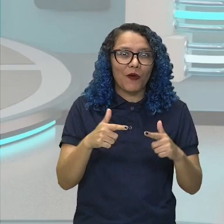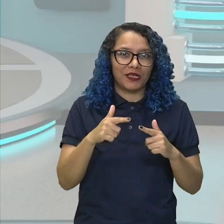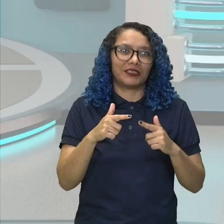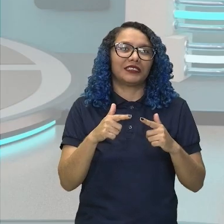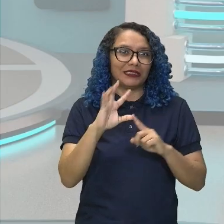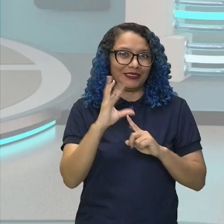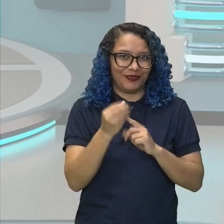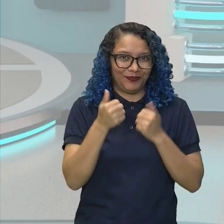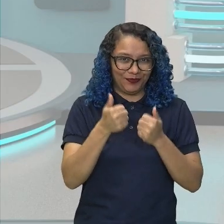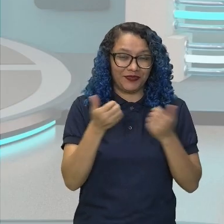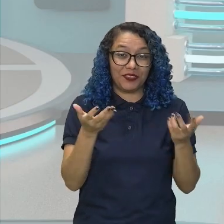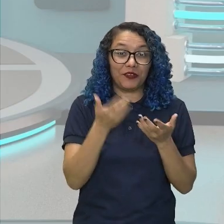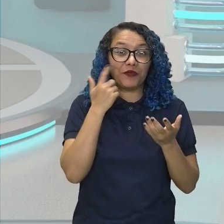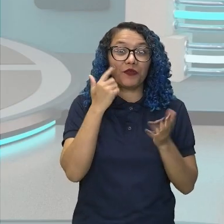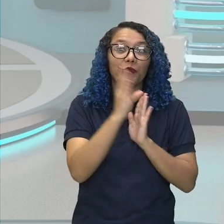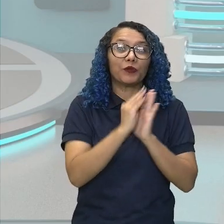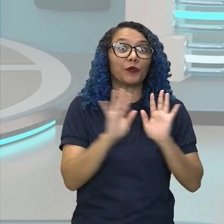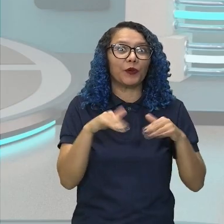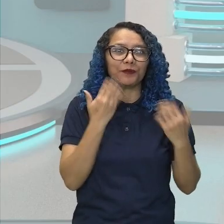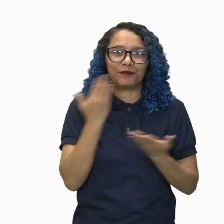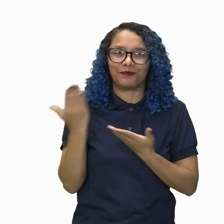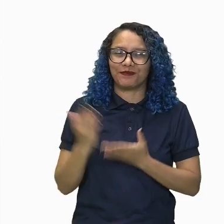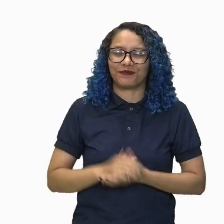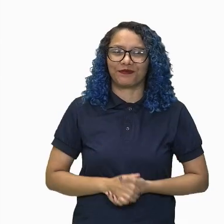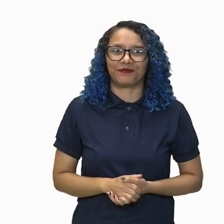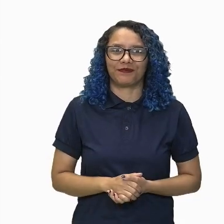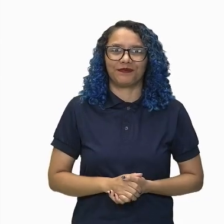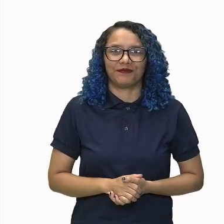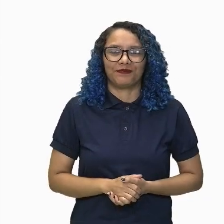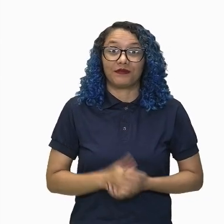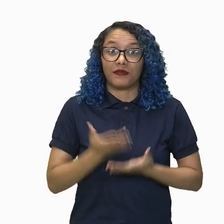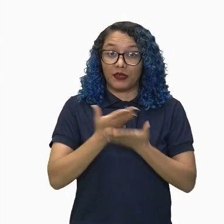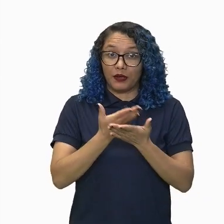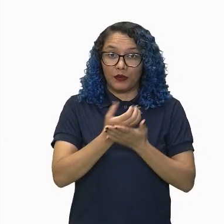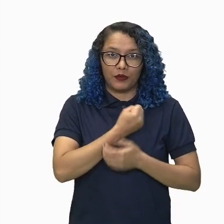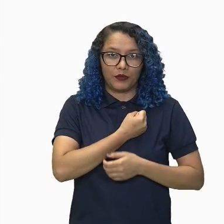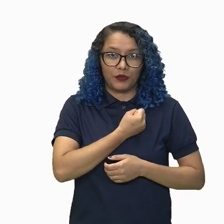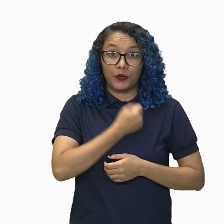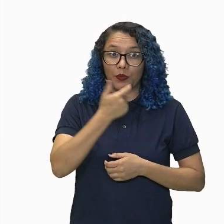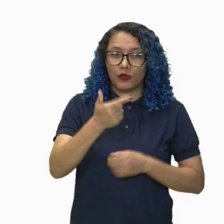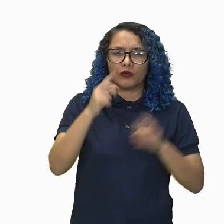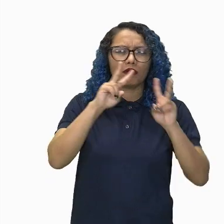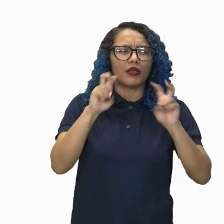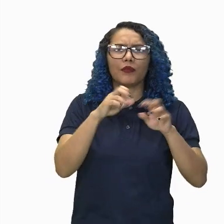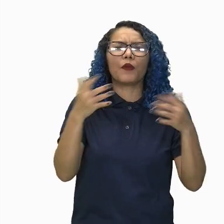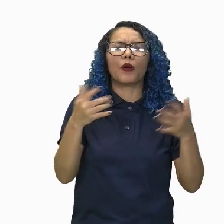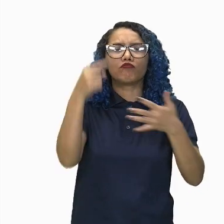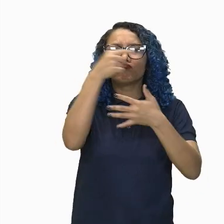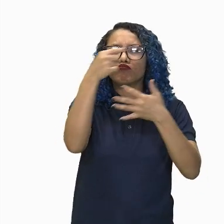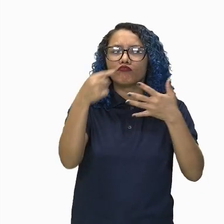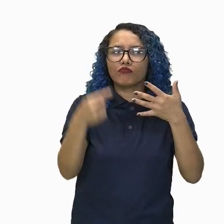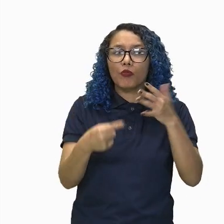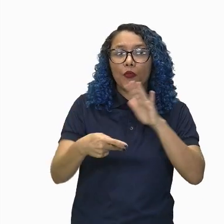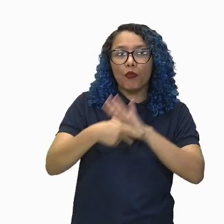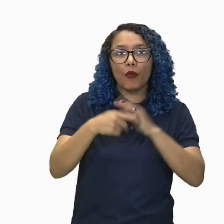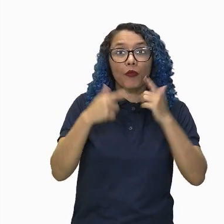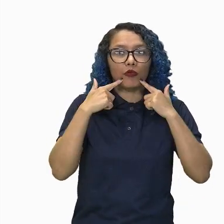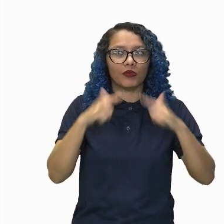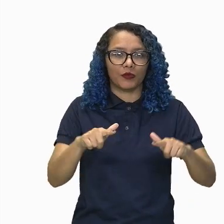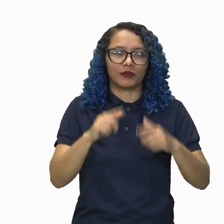então conhecer o que teremos na nossa aula de hoje? Aula 2. Objetos de conhecimento. Elementos da